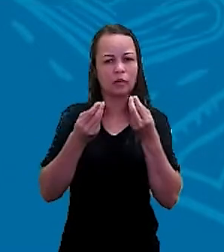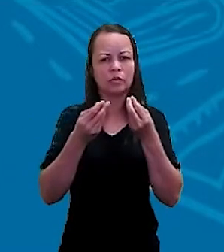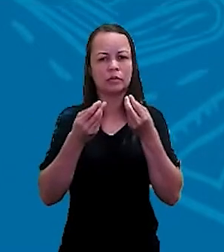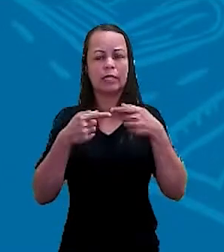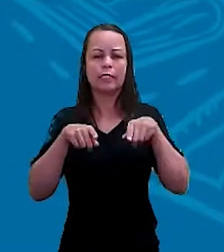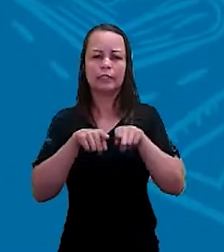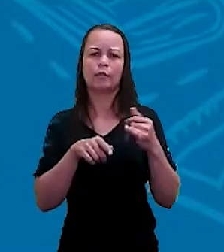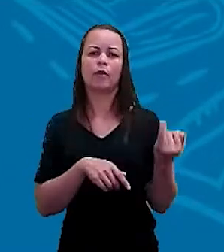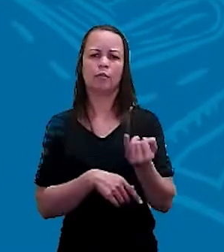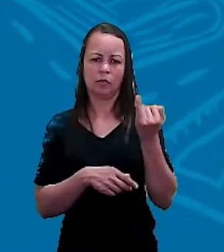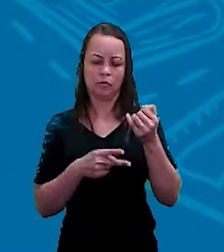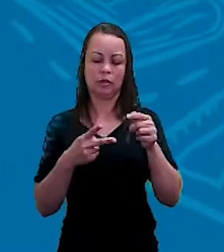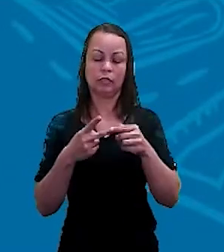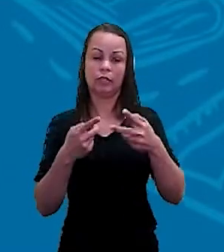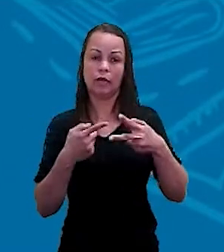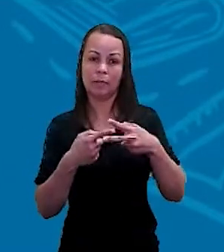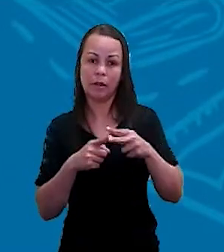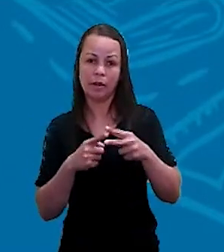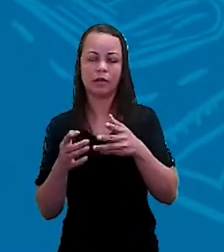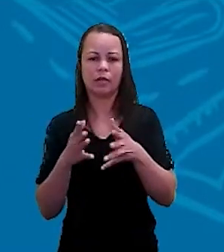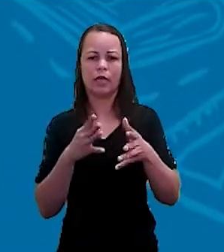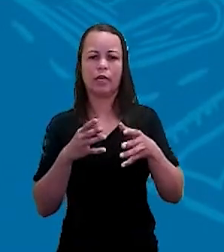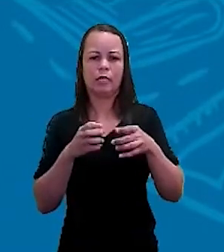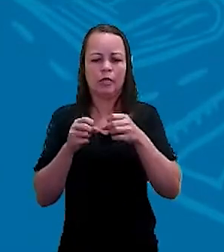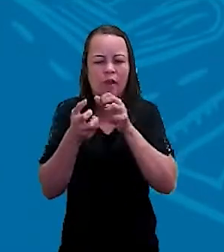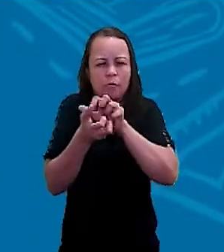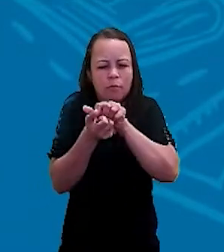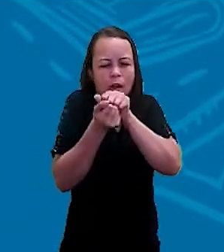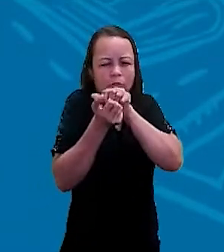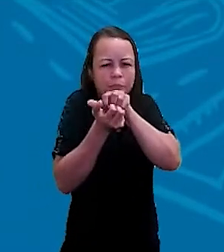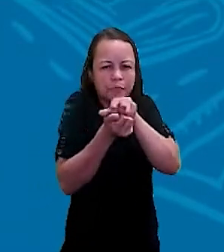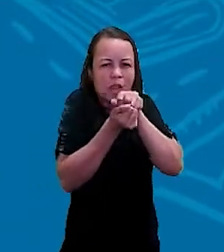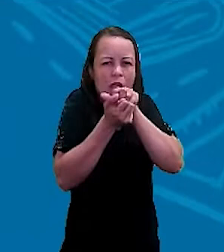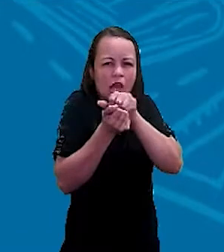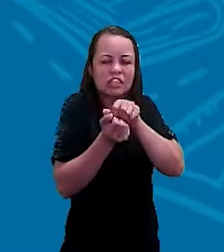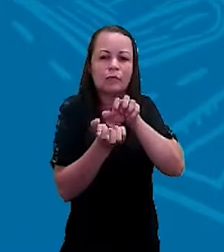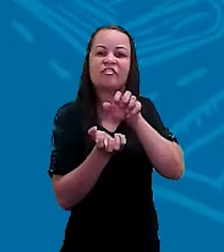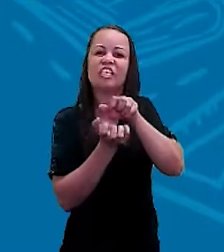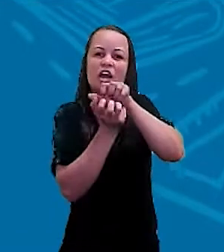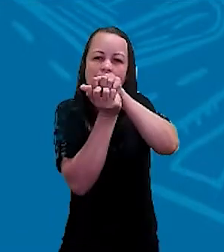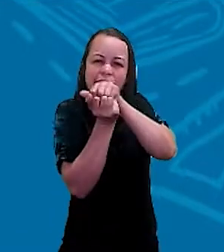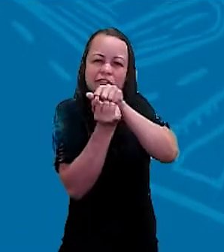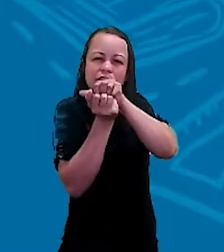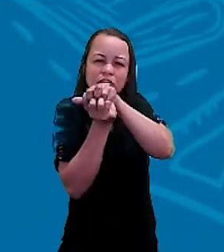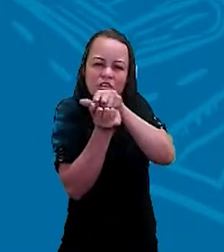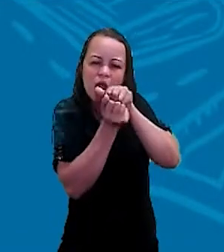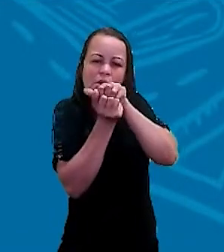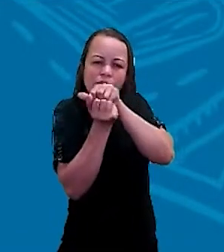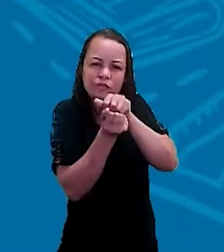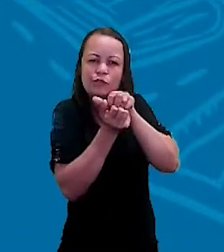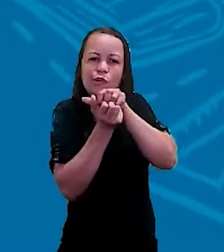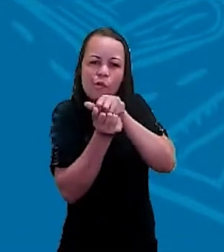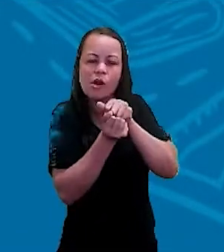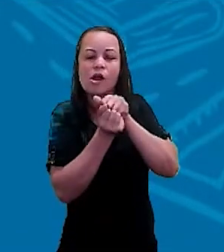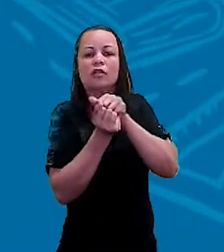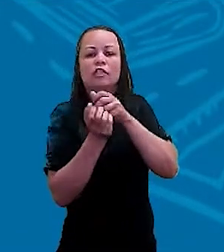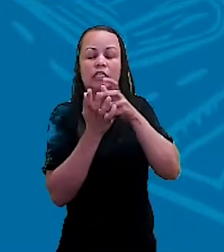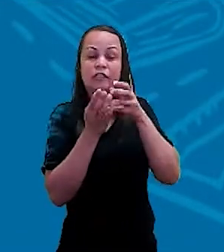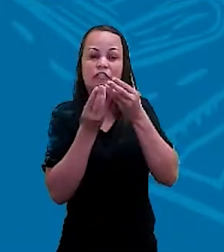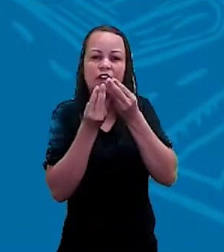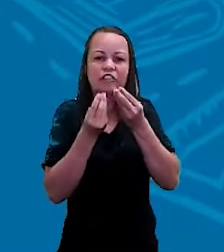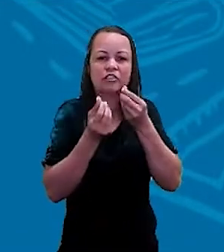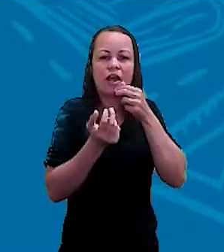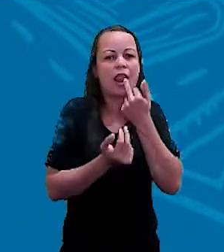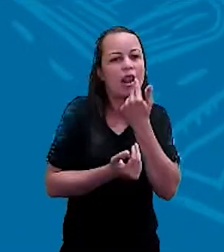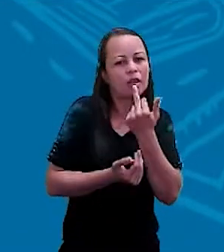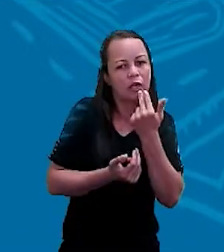digestão que é muito relevante, que é a digestão mecânica, que vai quebrar, que vai macerar através dos dentes, vai ser misturada através da língua e da saliva. E como eu falo, a